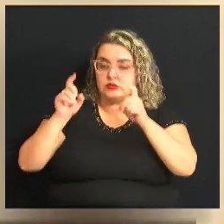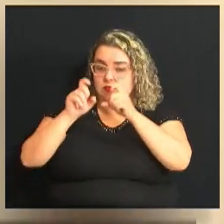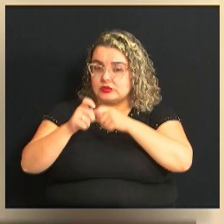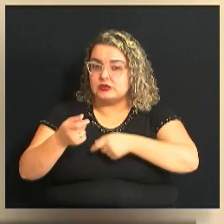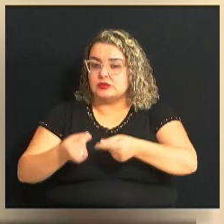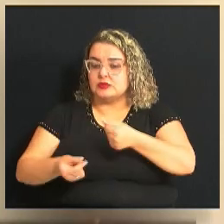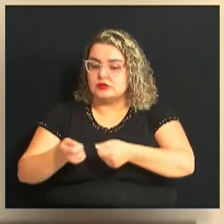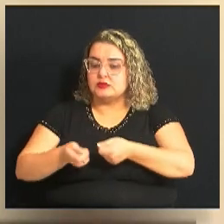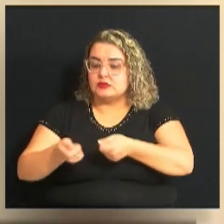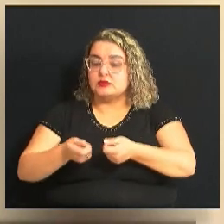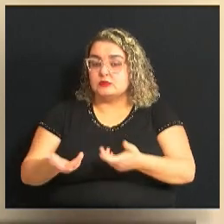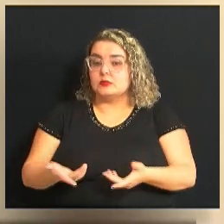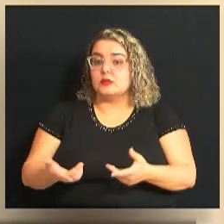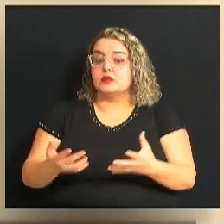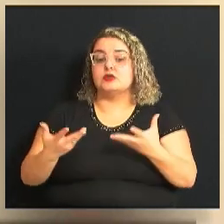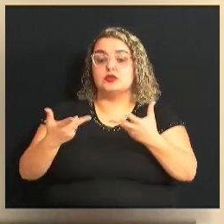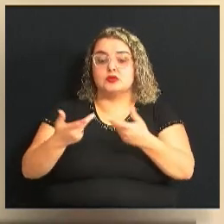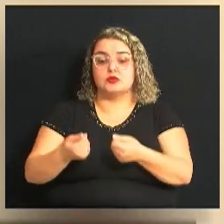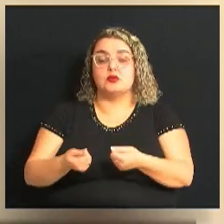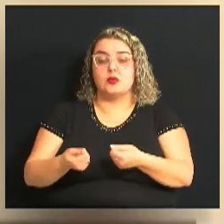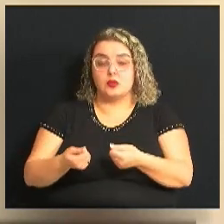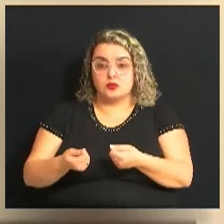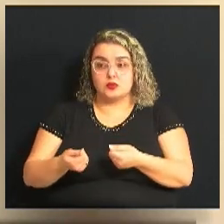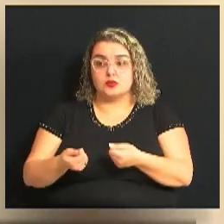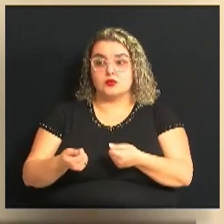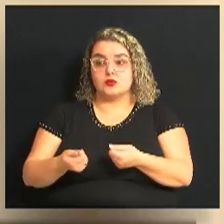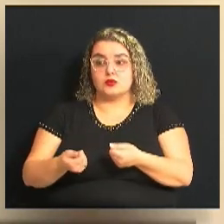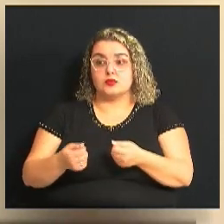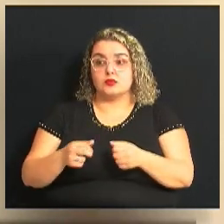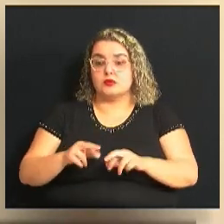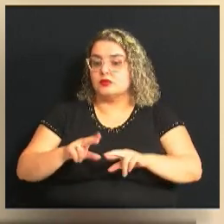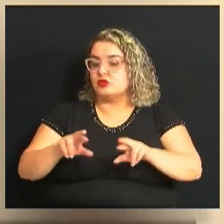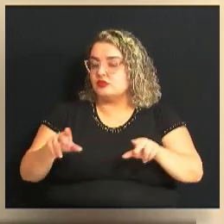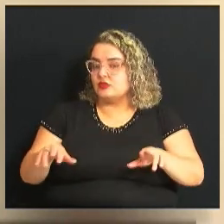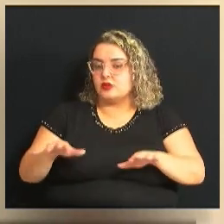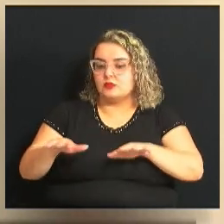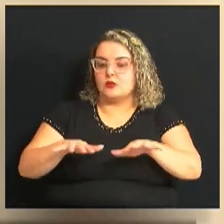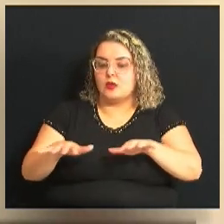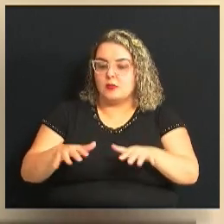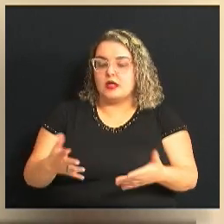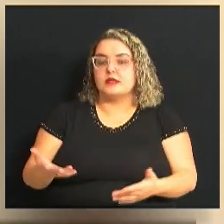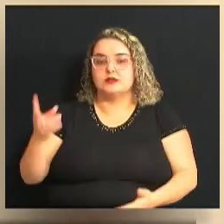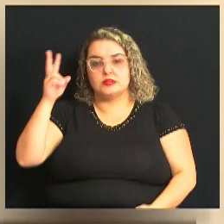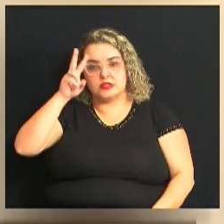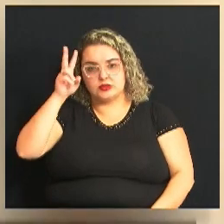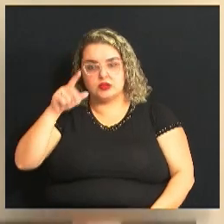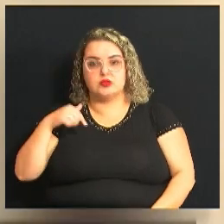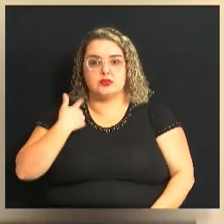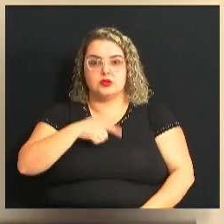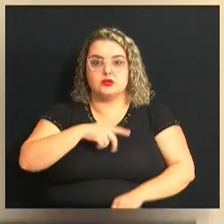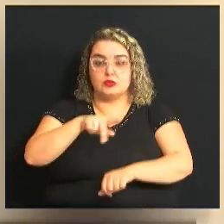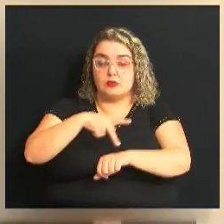mas, de certa maneira, de todos aqueles que, em diferentes momentos da história do nosso país,